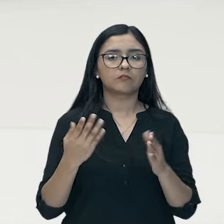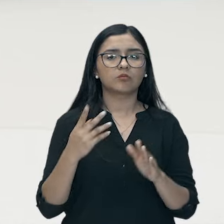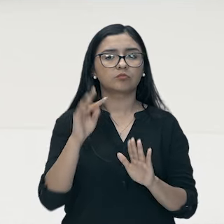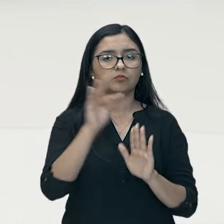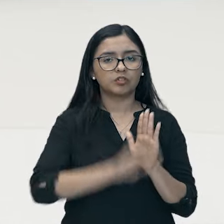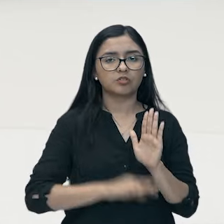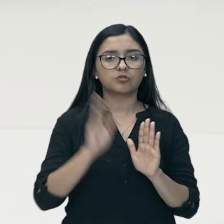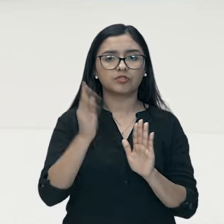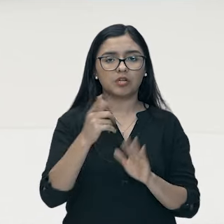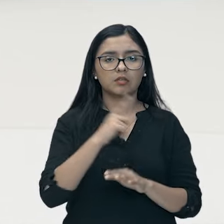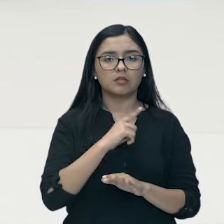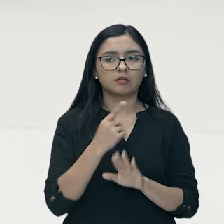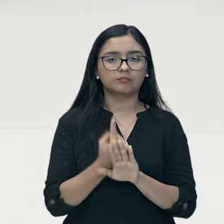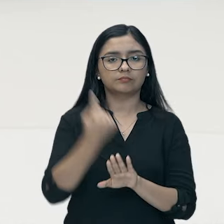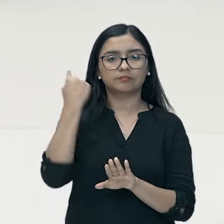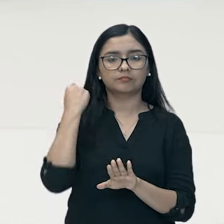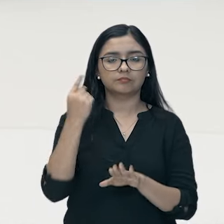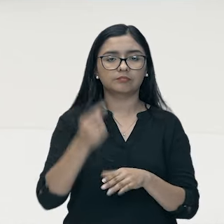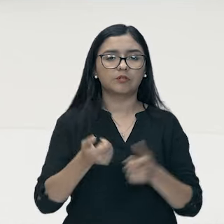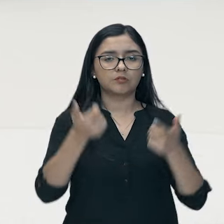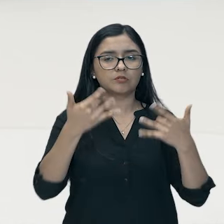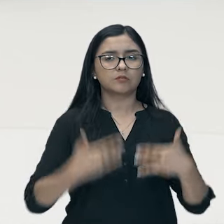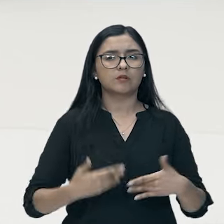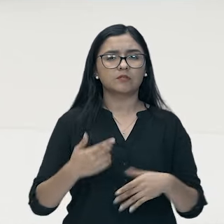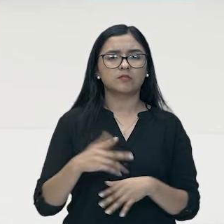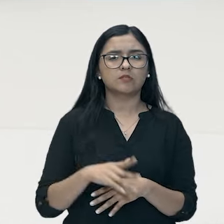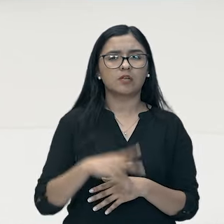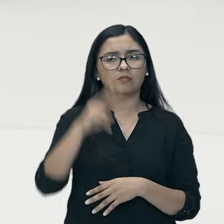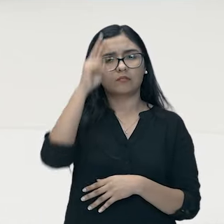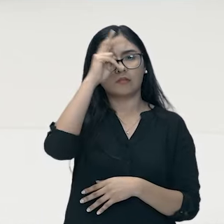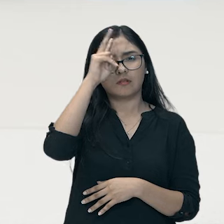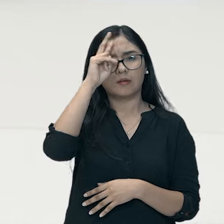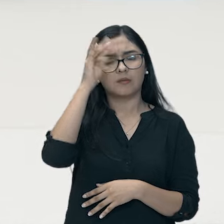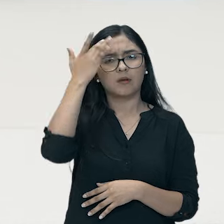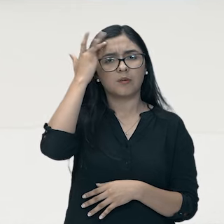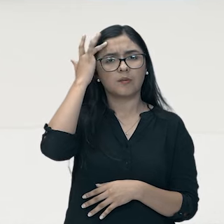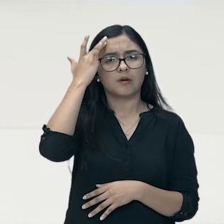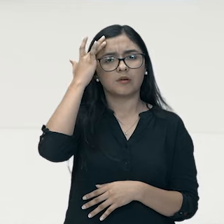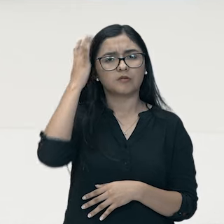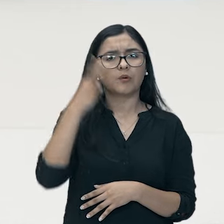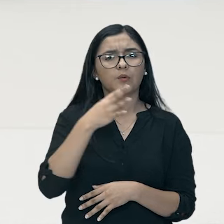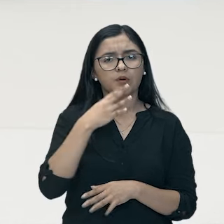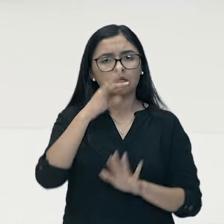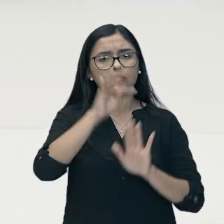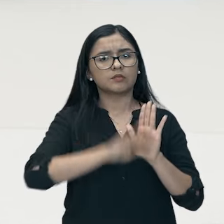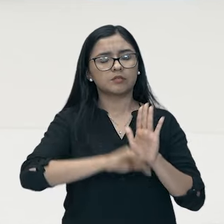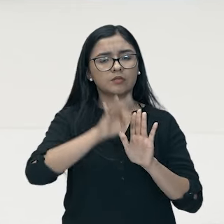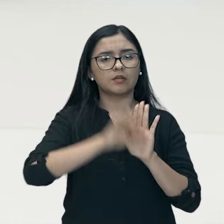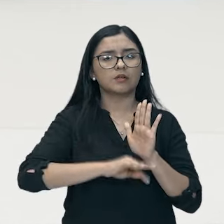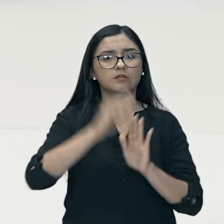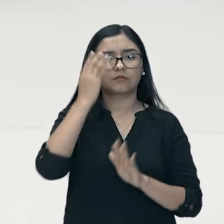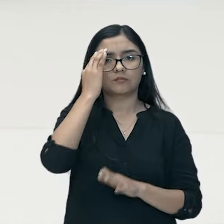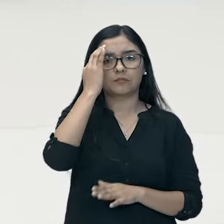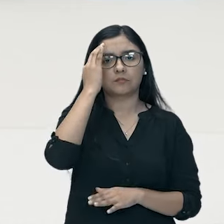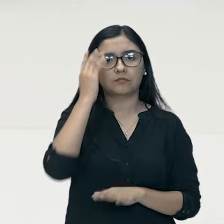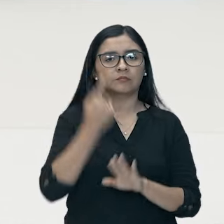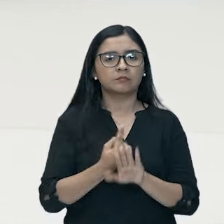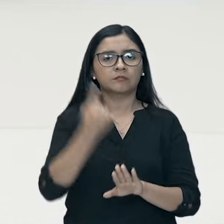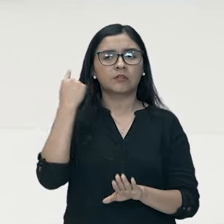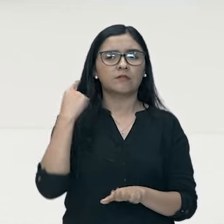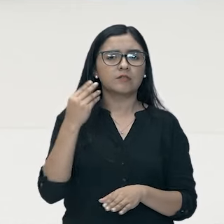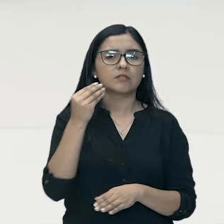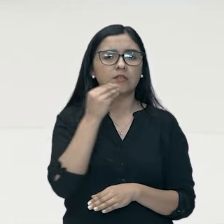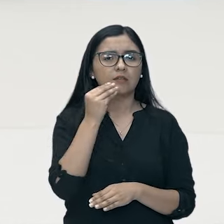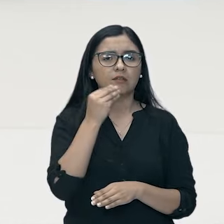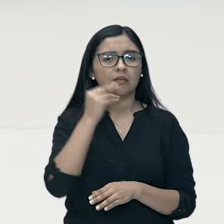existente eu falo aqui aí você fala meu Deus eu acho que esse texto já existe e aí você tenta puxar